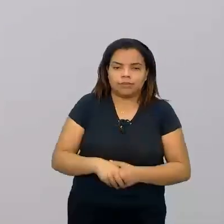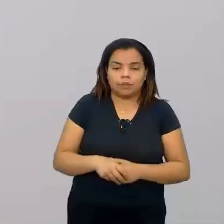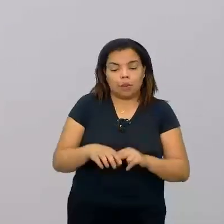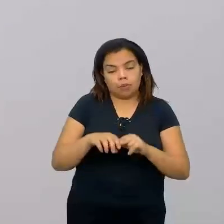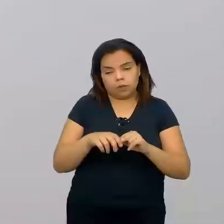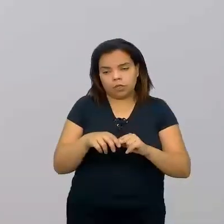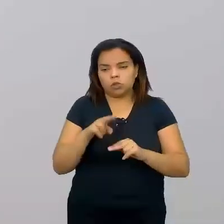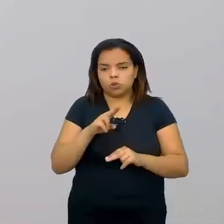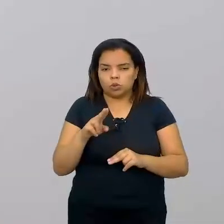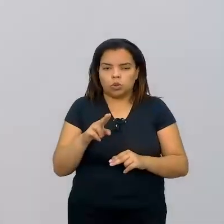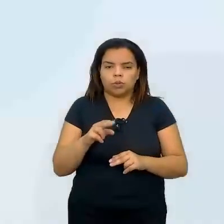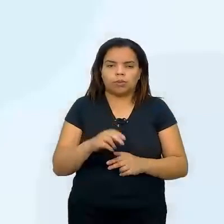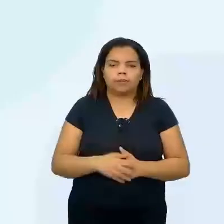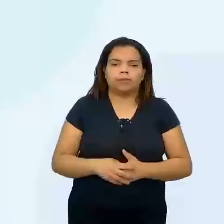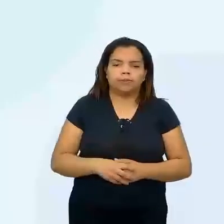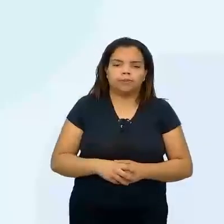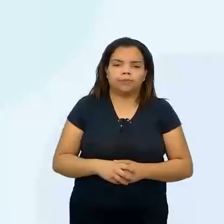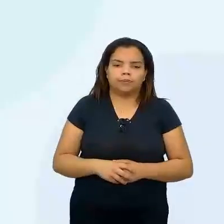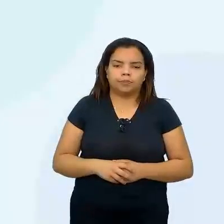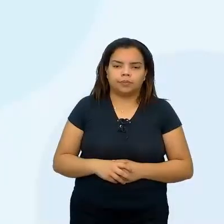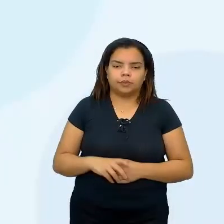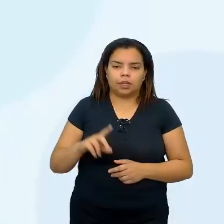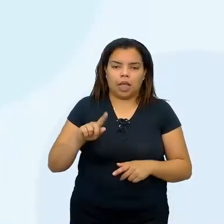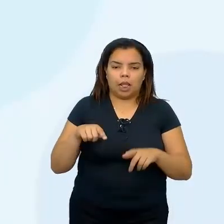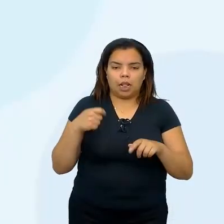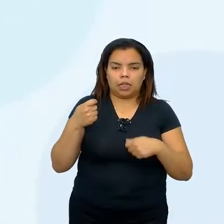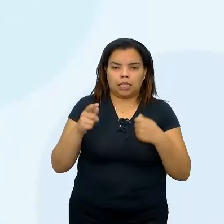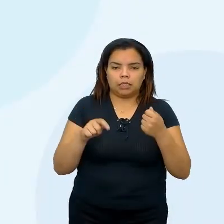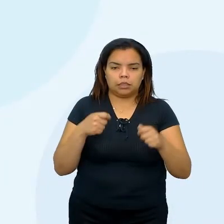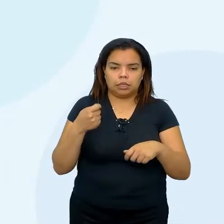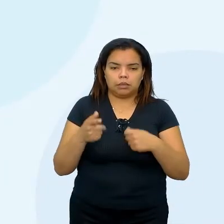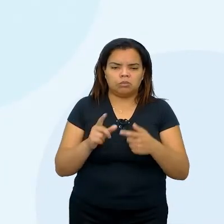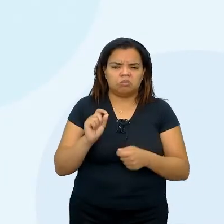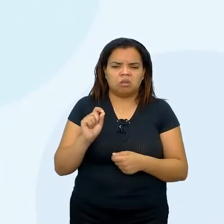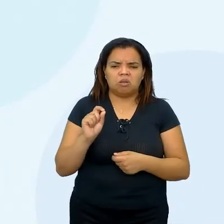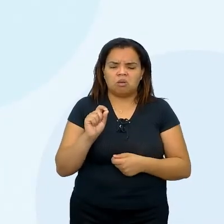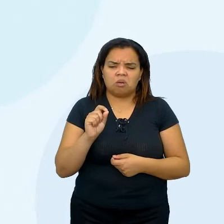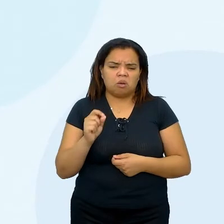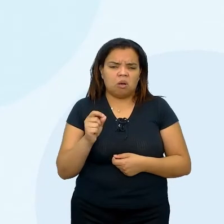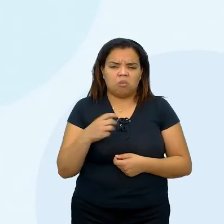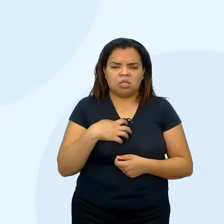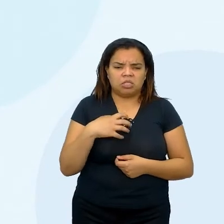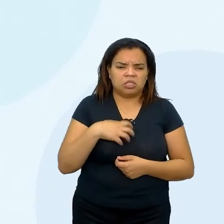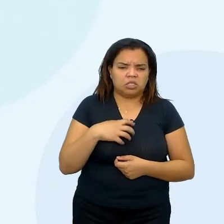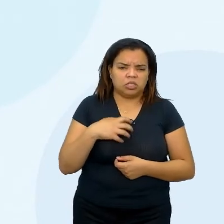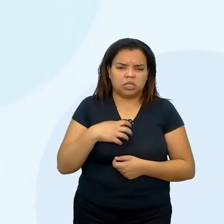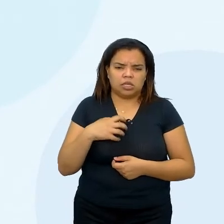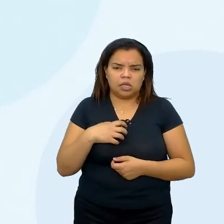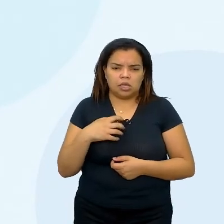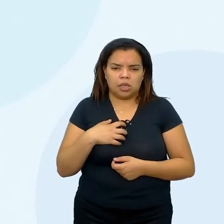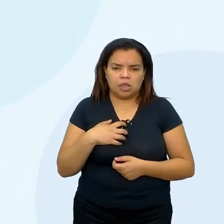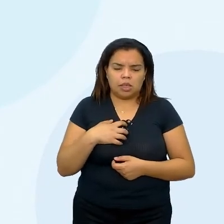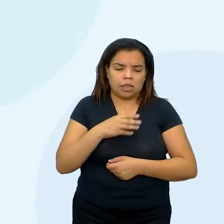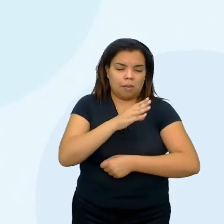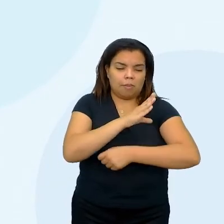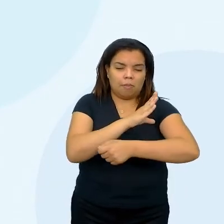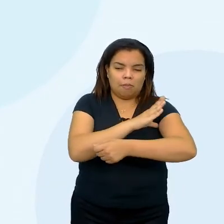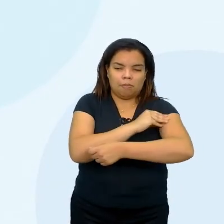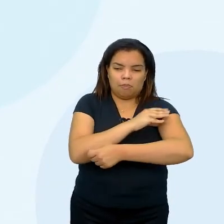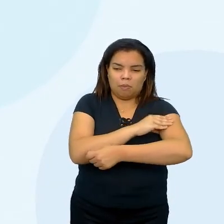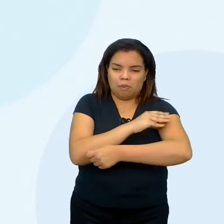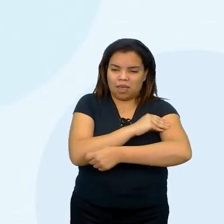nome. E aí, vamos para os sinais e sintomas. Um dos primeiros sintomas, perda da contração muscular